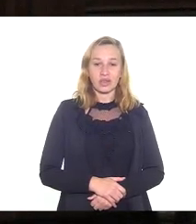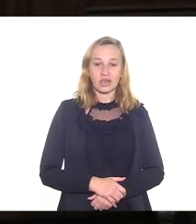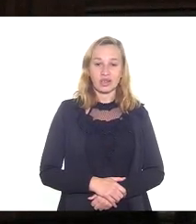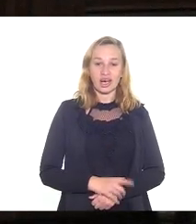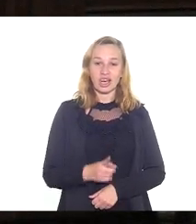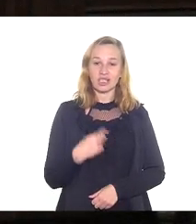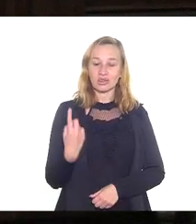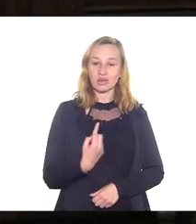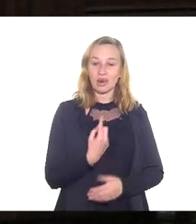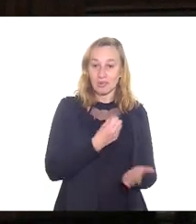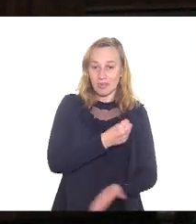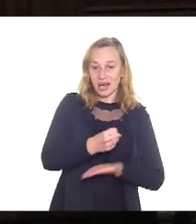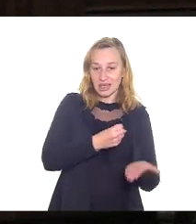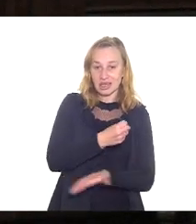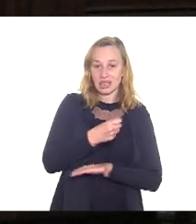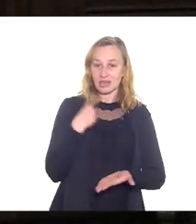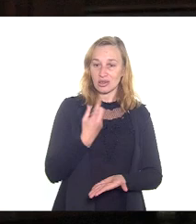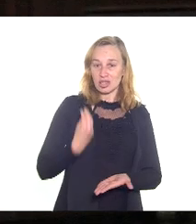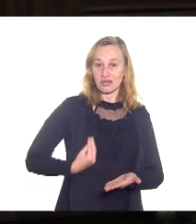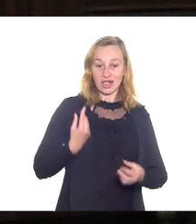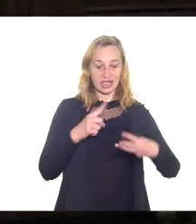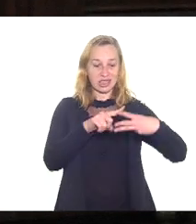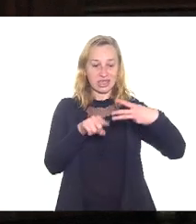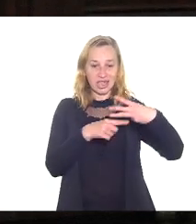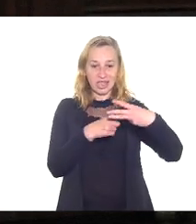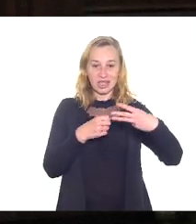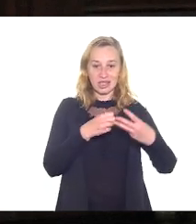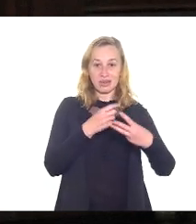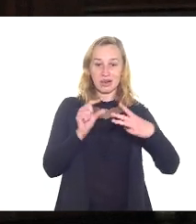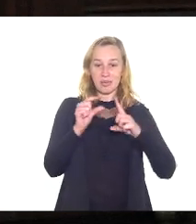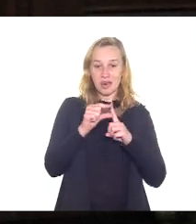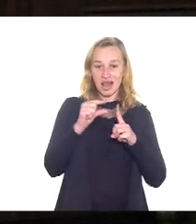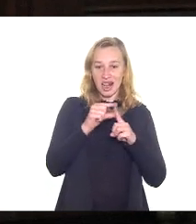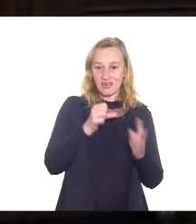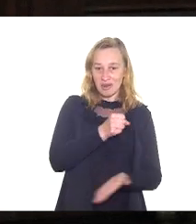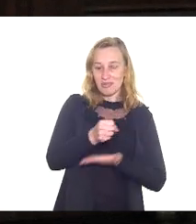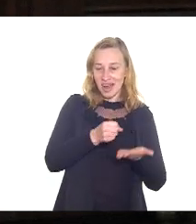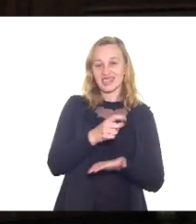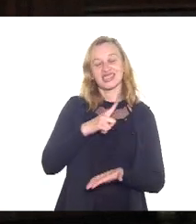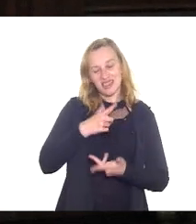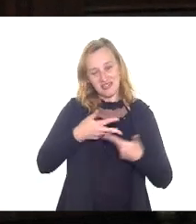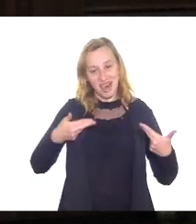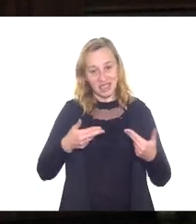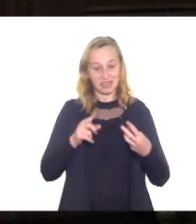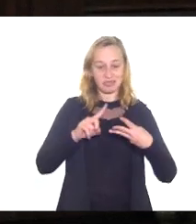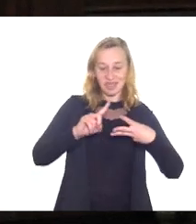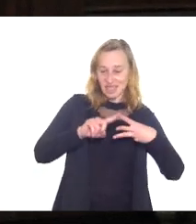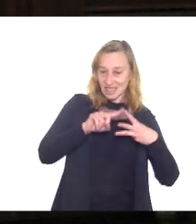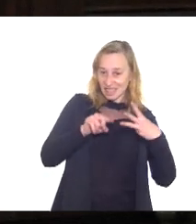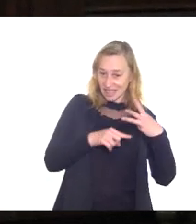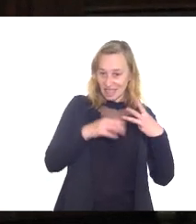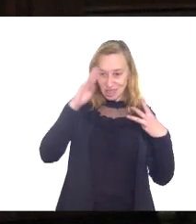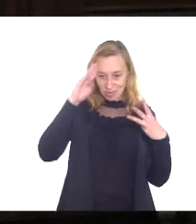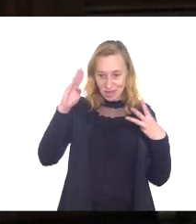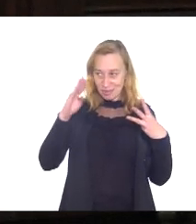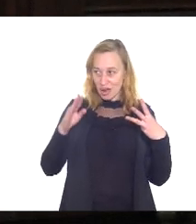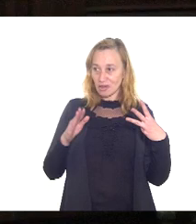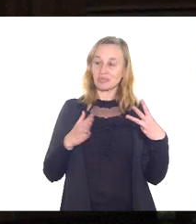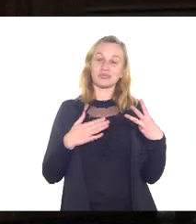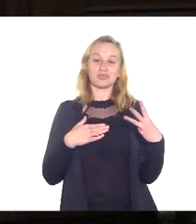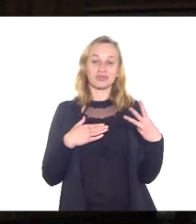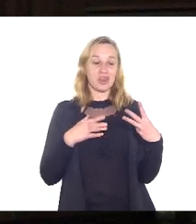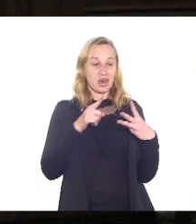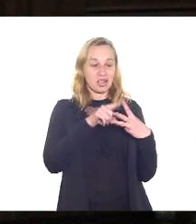nossa vida, eu queria deixar 3 palavras básicas. Eu sei que existem muitas, mas 3, no meu modo de ver,